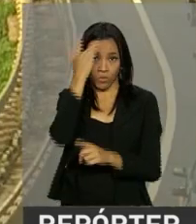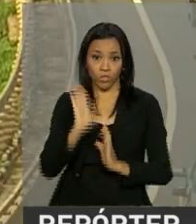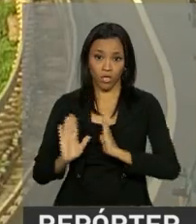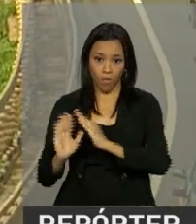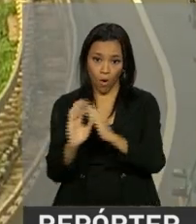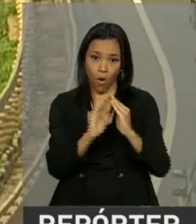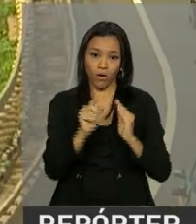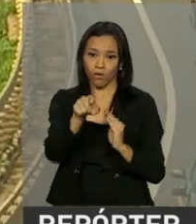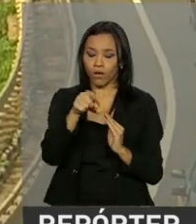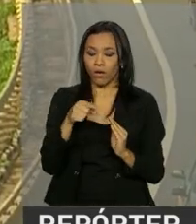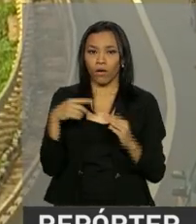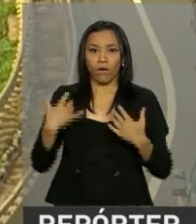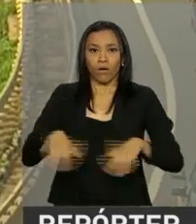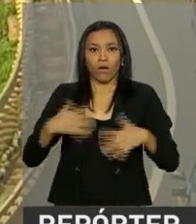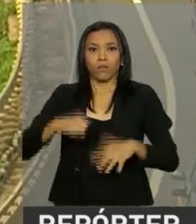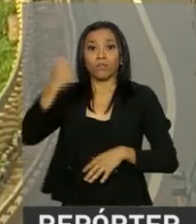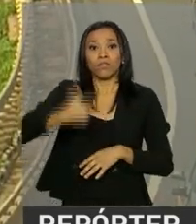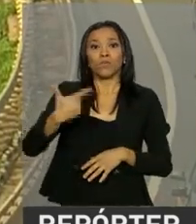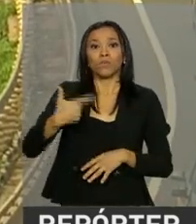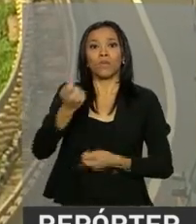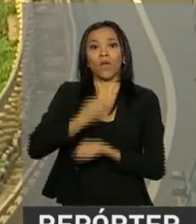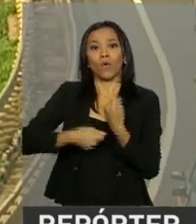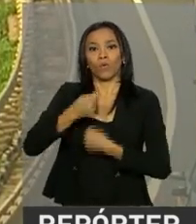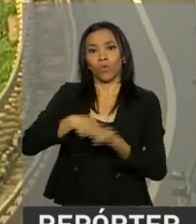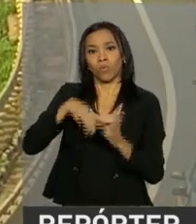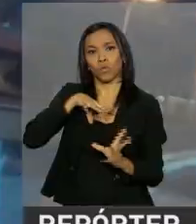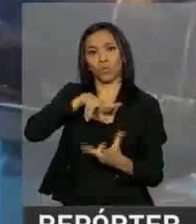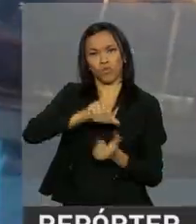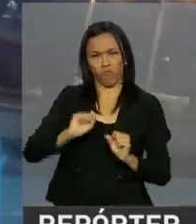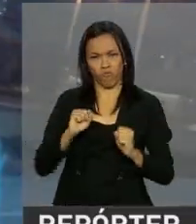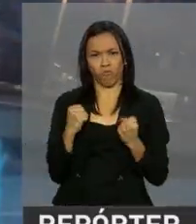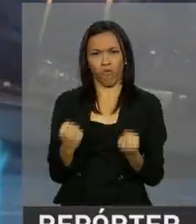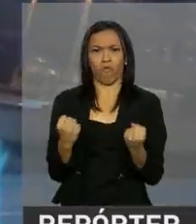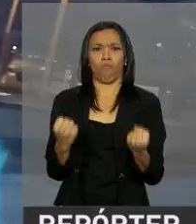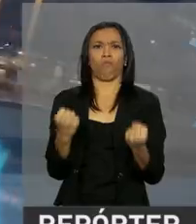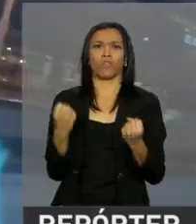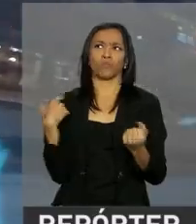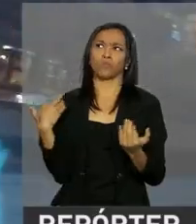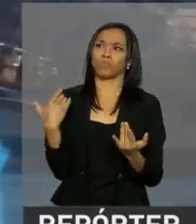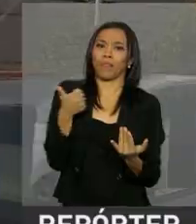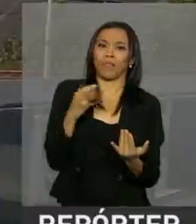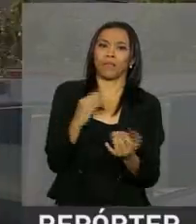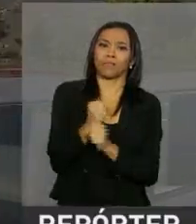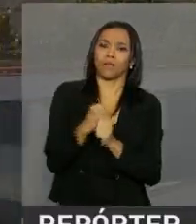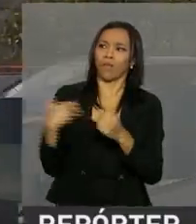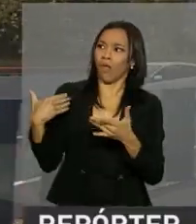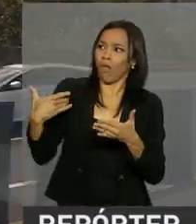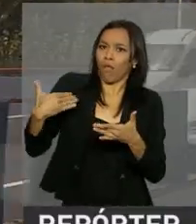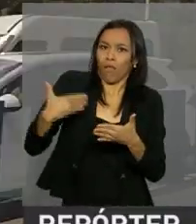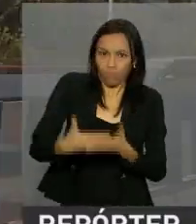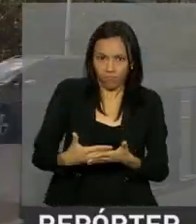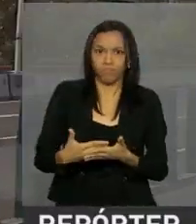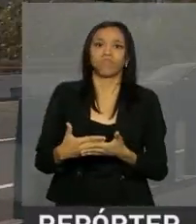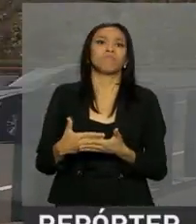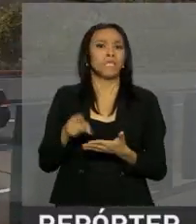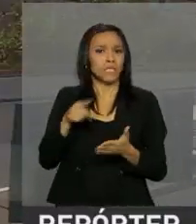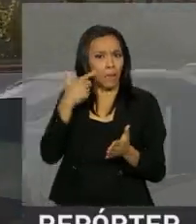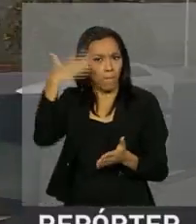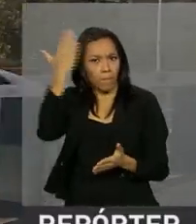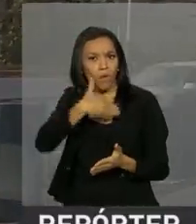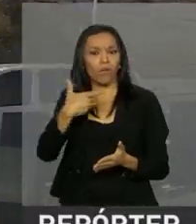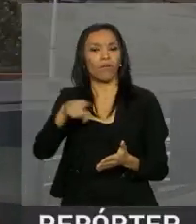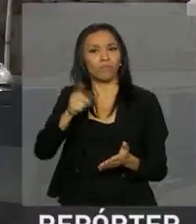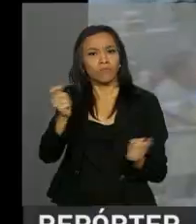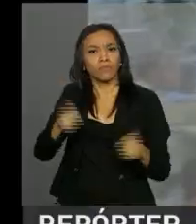tornou a segunda maior economia do mundo com um forte crescimento ao longo das últimas décadas e tem demonstrado grande capacidade